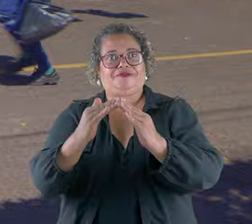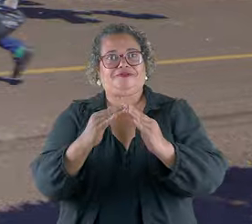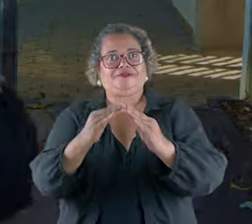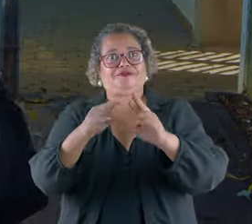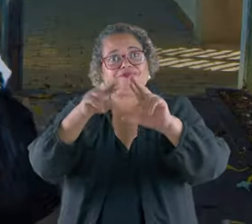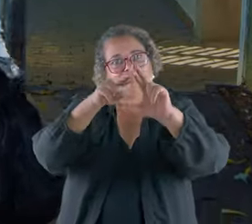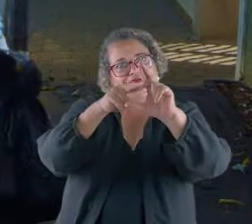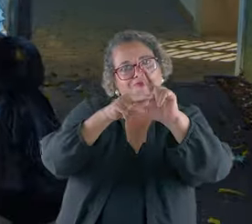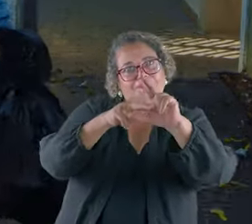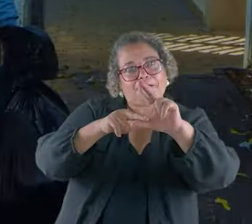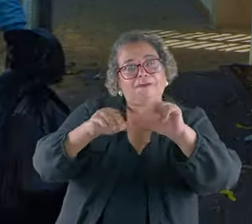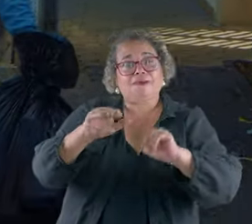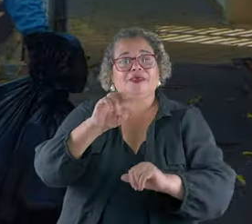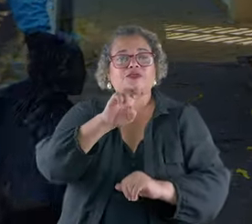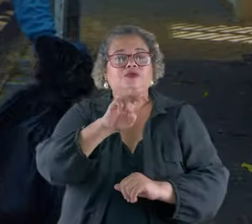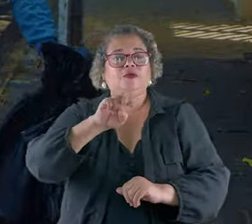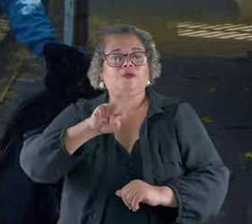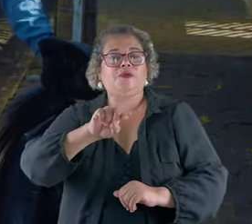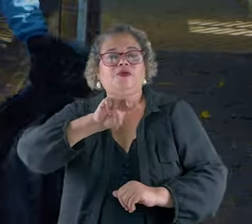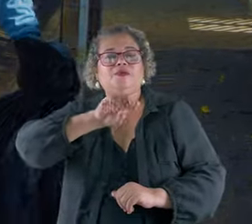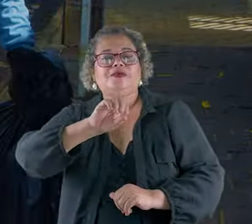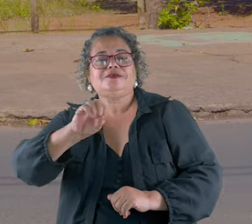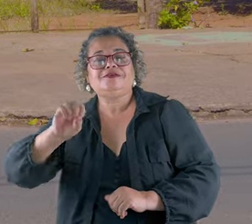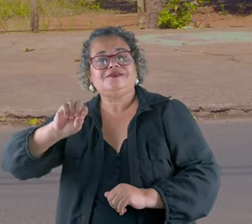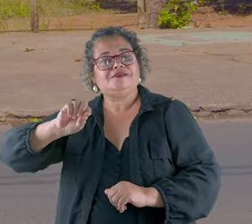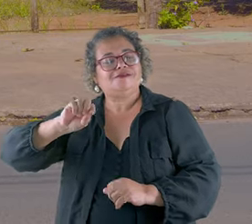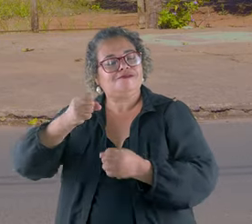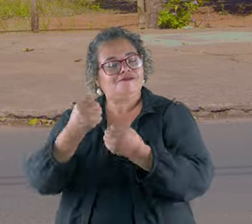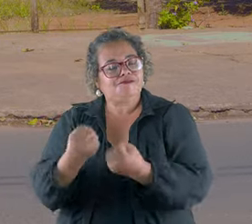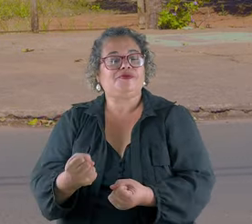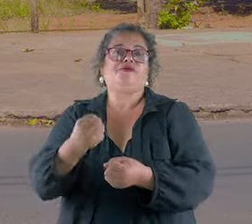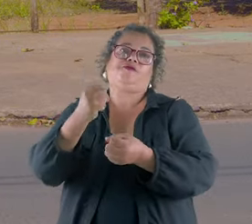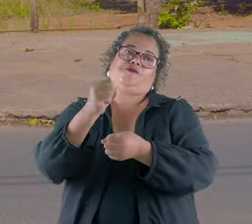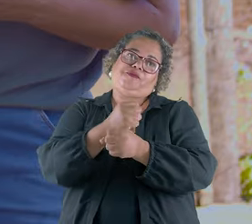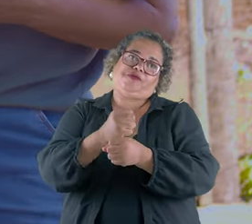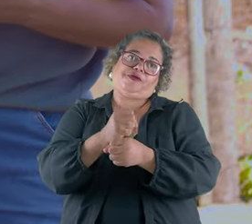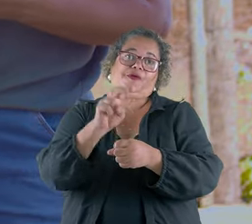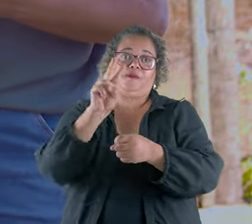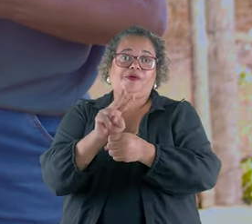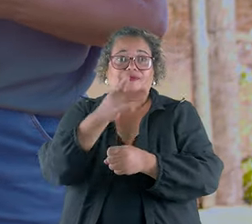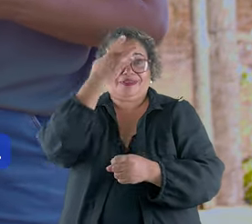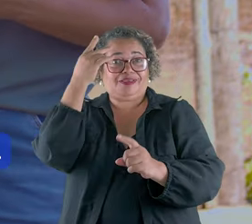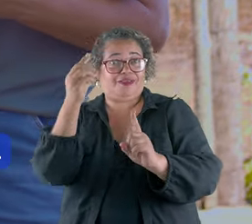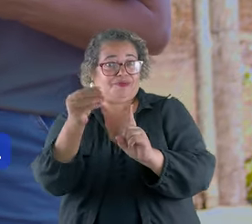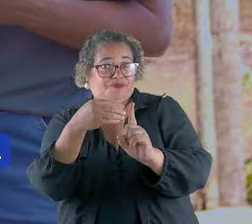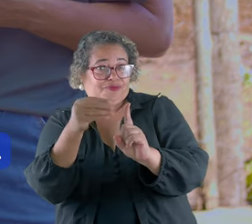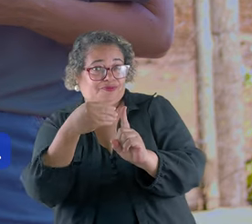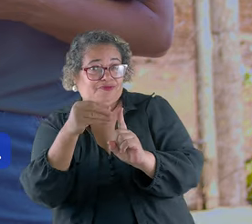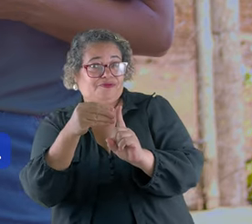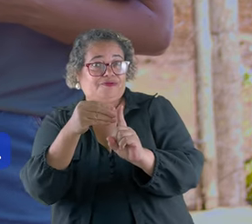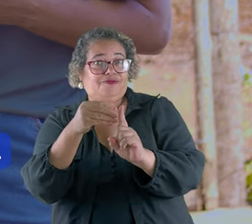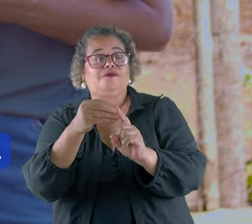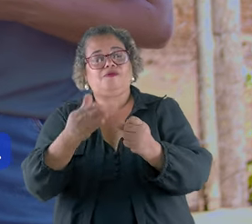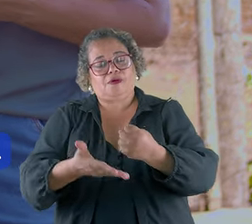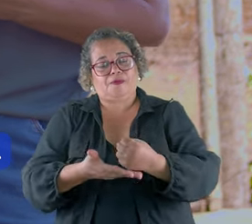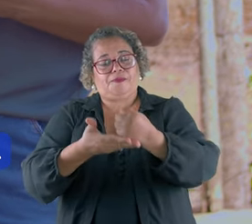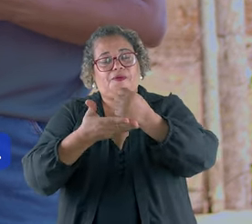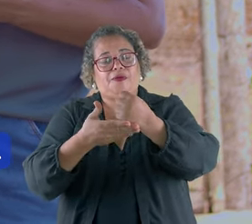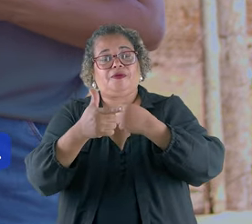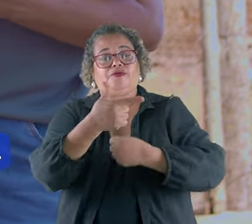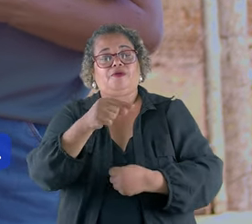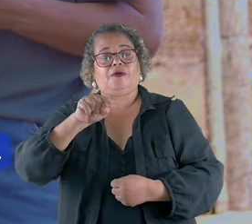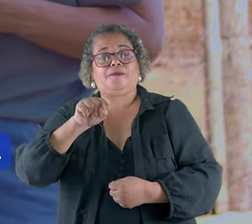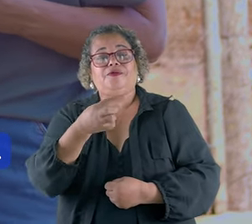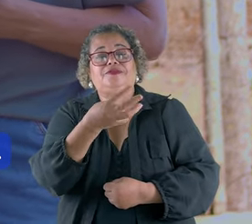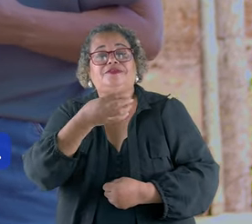e reciclamos mais de 5.500 toneladas por ano. Para cuidar de quem mais precisa, beneficiamos mais de